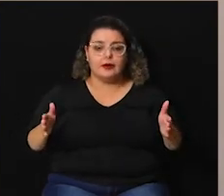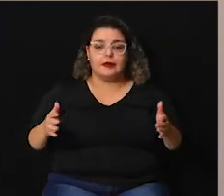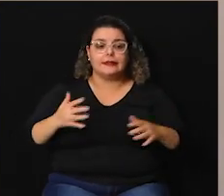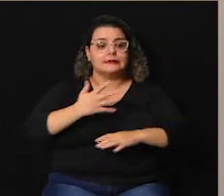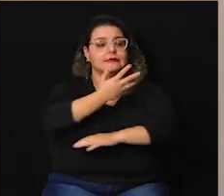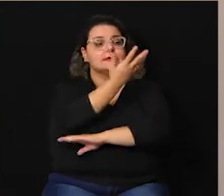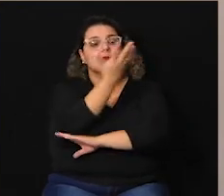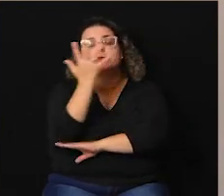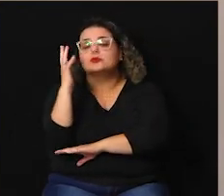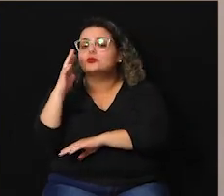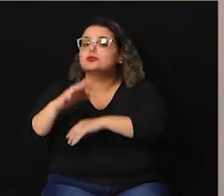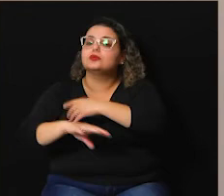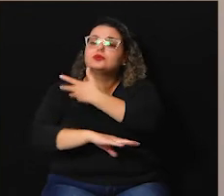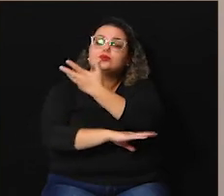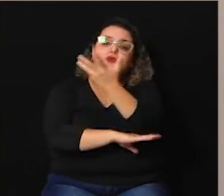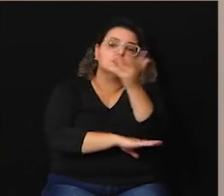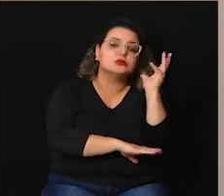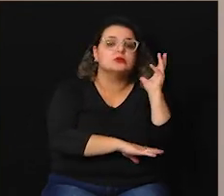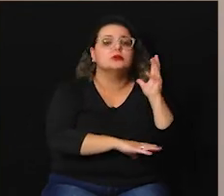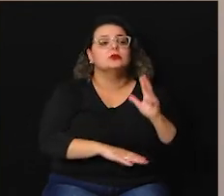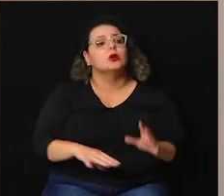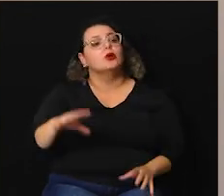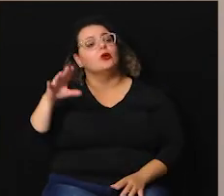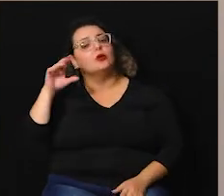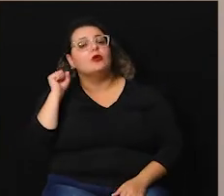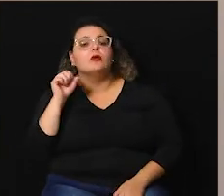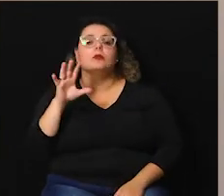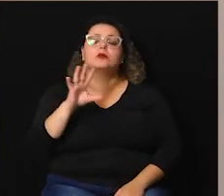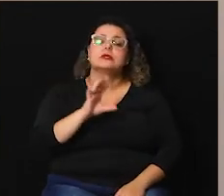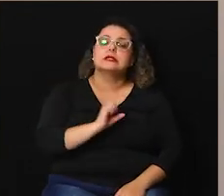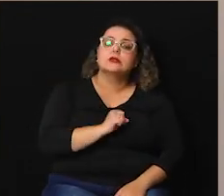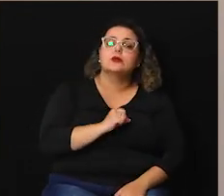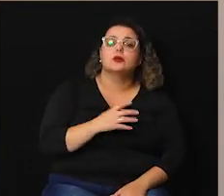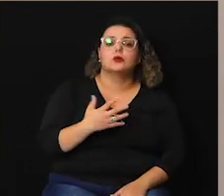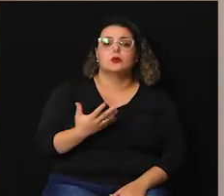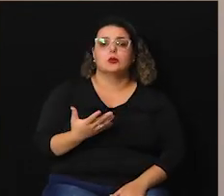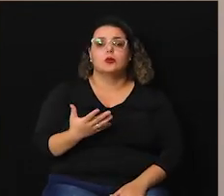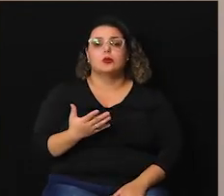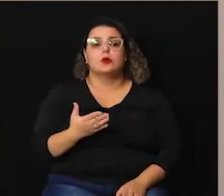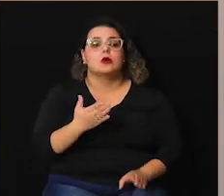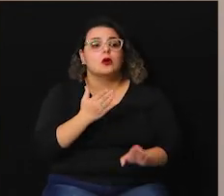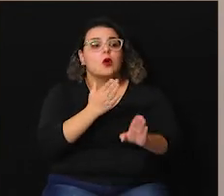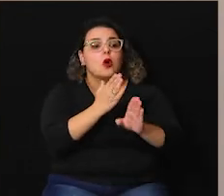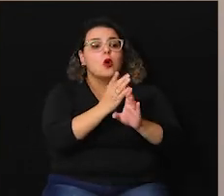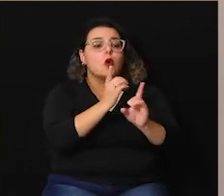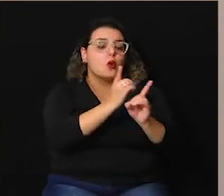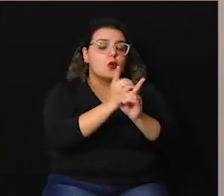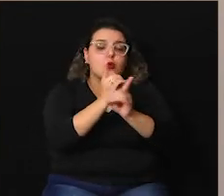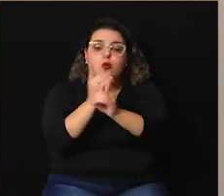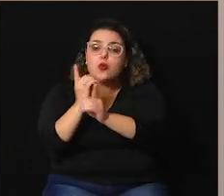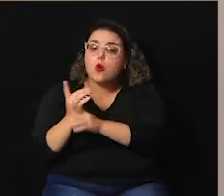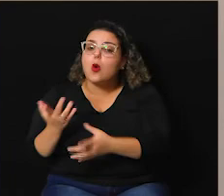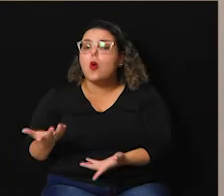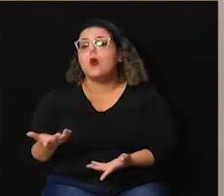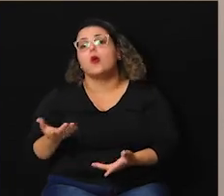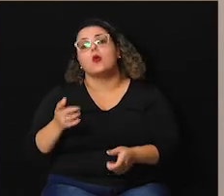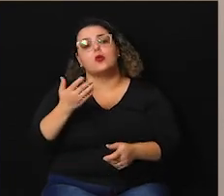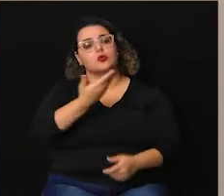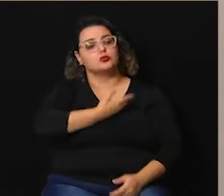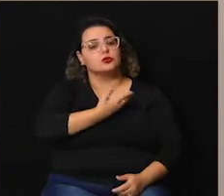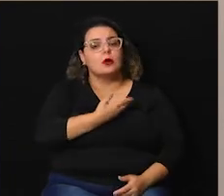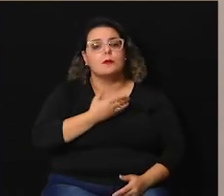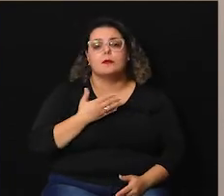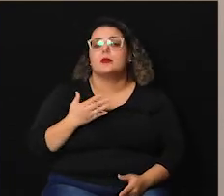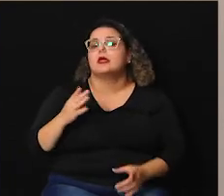a natureza, ouvir aquelas músicas que você gosta, ter um encontro com a família, com